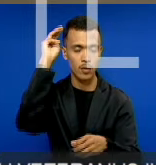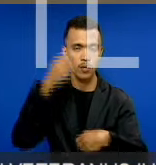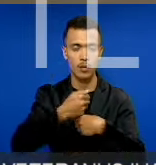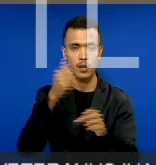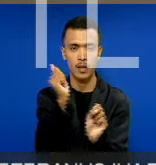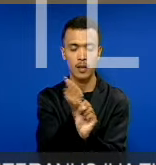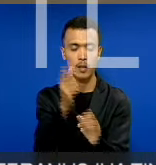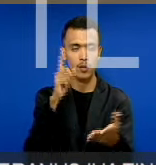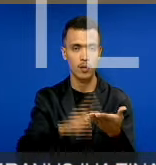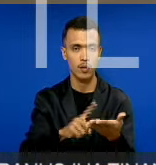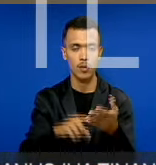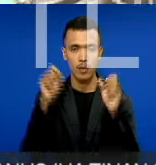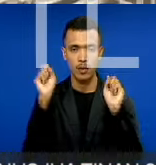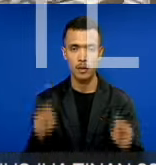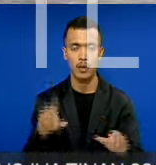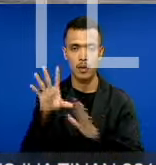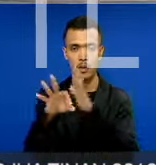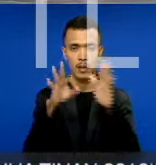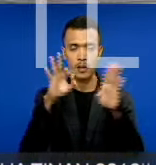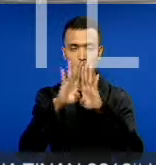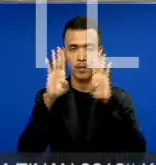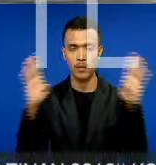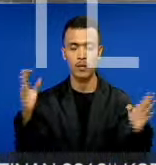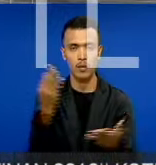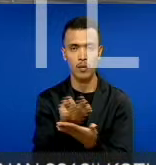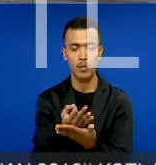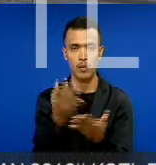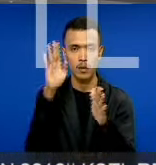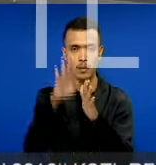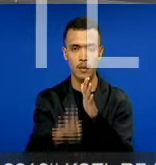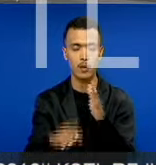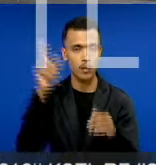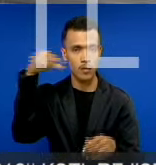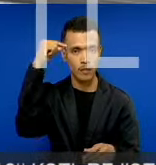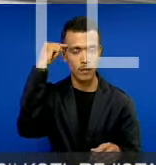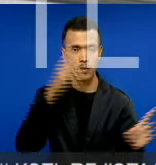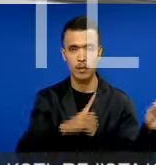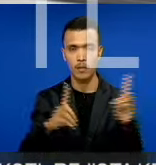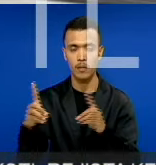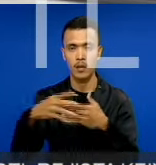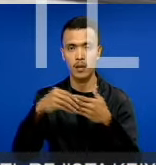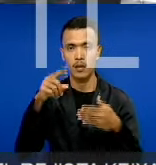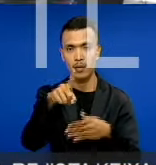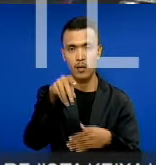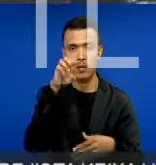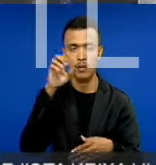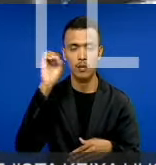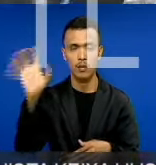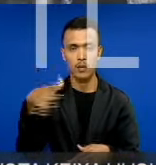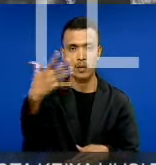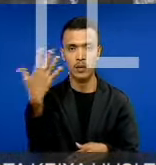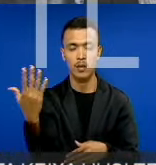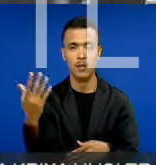discussão no Carequeta na aprovação. Dadang ne, salário mínimo nebe governo implementa dólar atus ida sanlu rasen lima